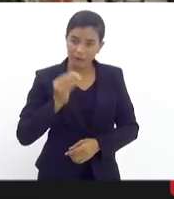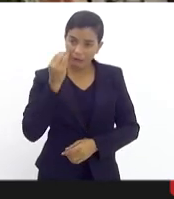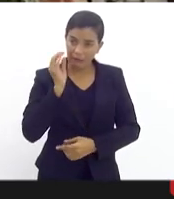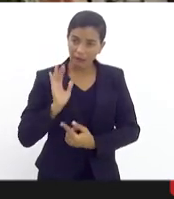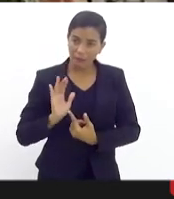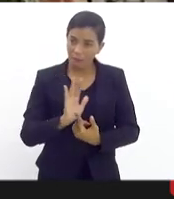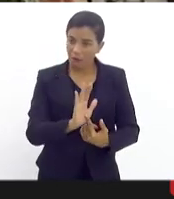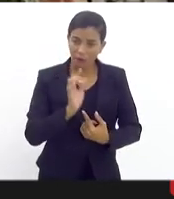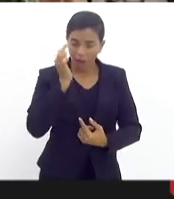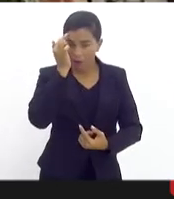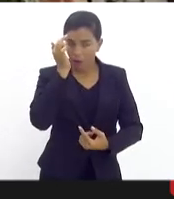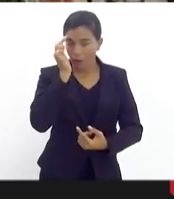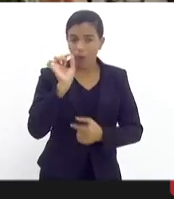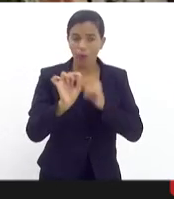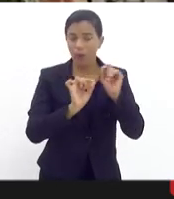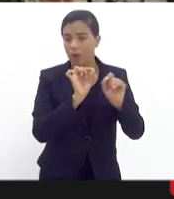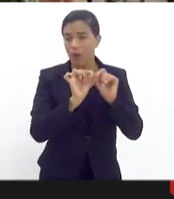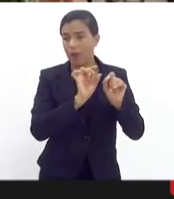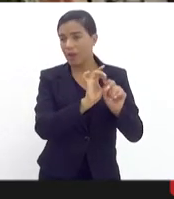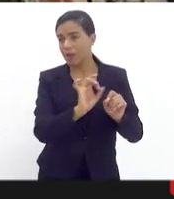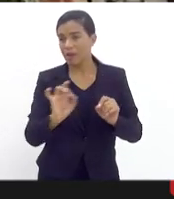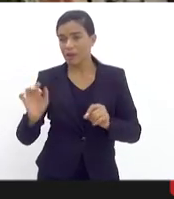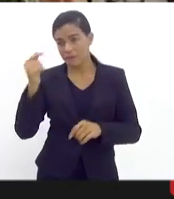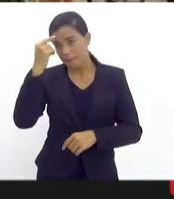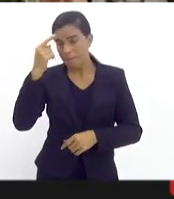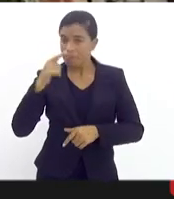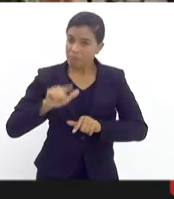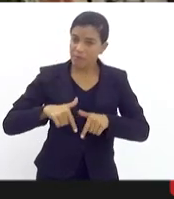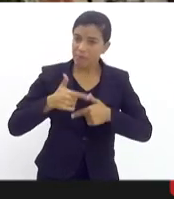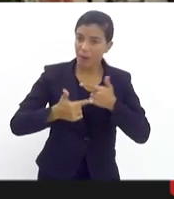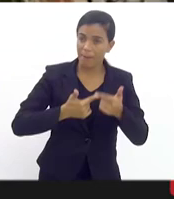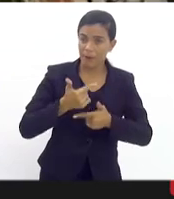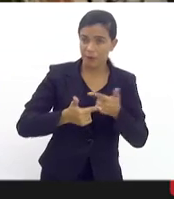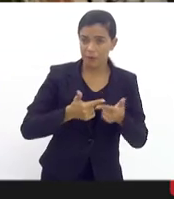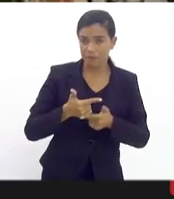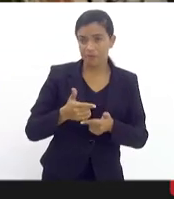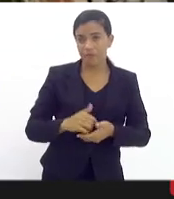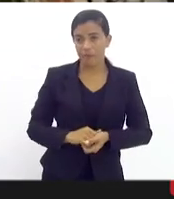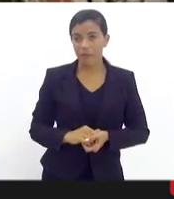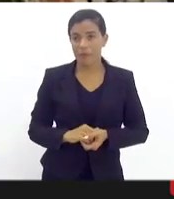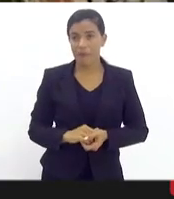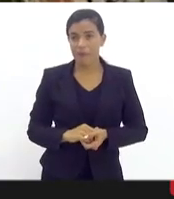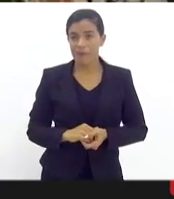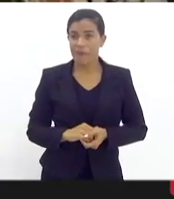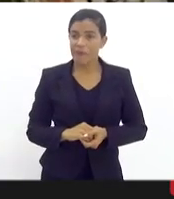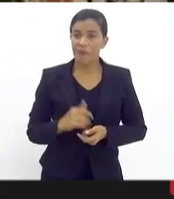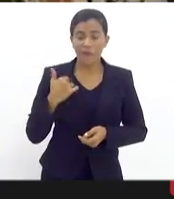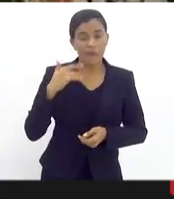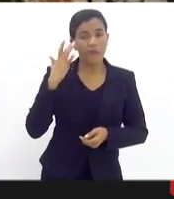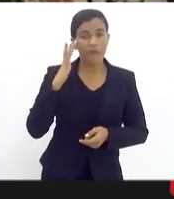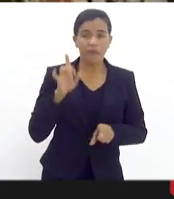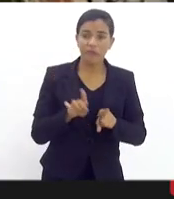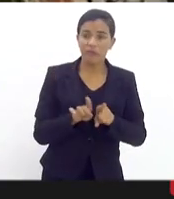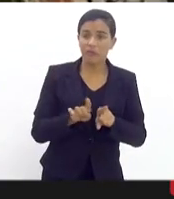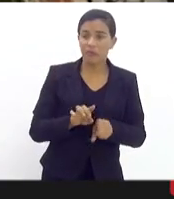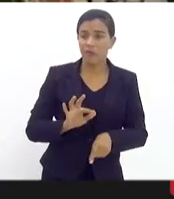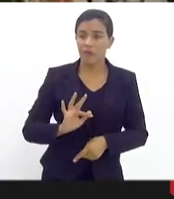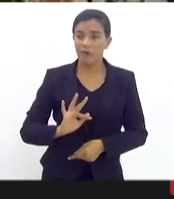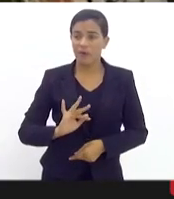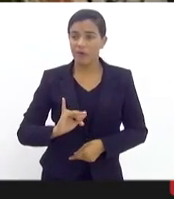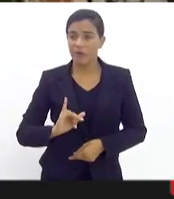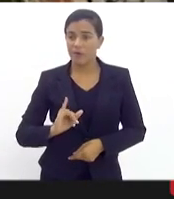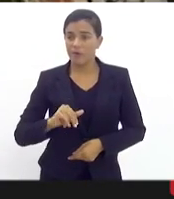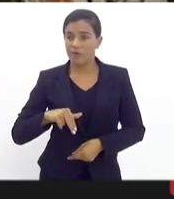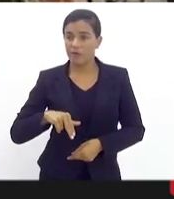se pensando, o que está se fazendo nessa área. Eu acho que a Finlândia também é um caminho, uma das minhas